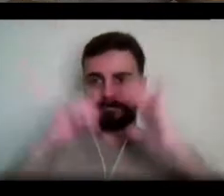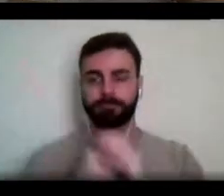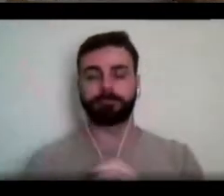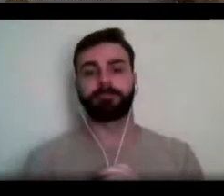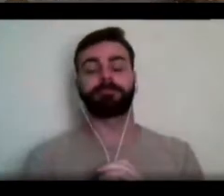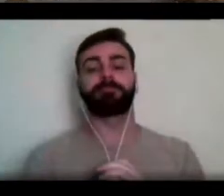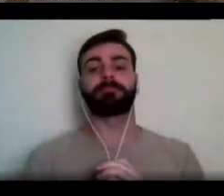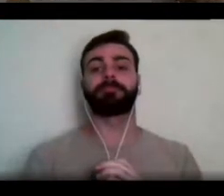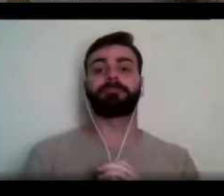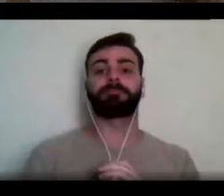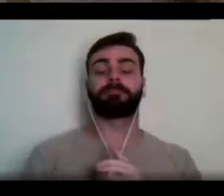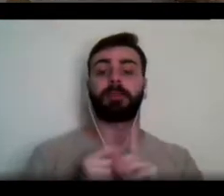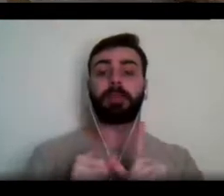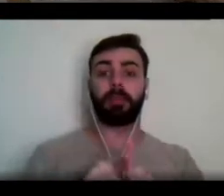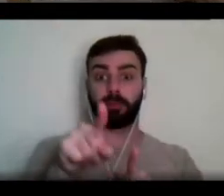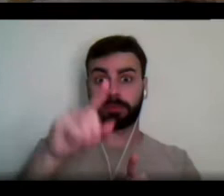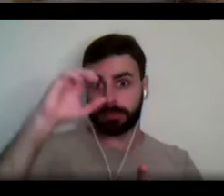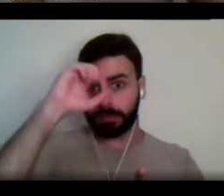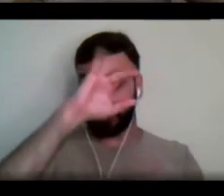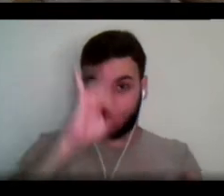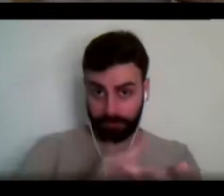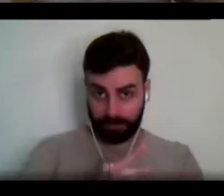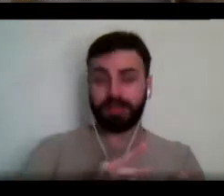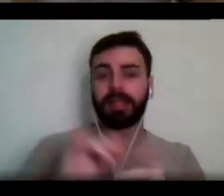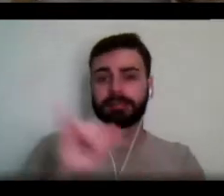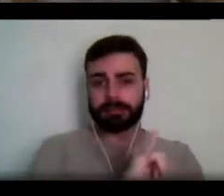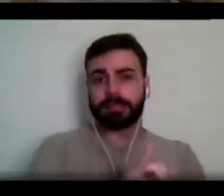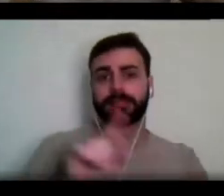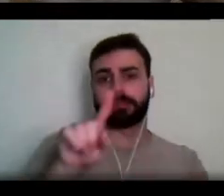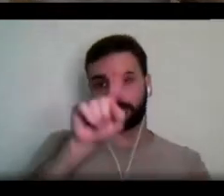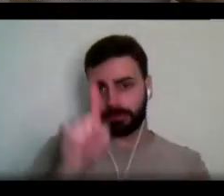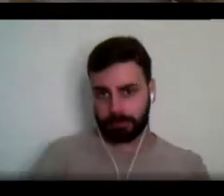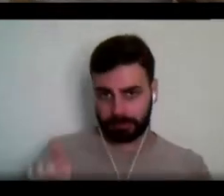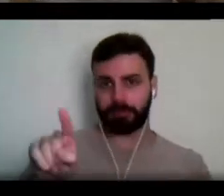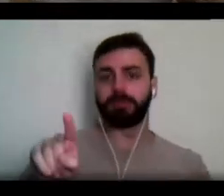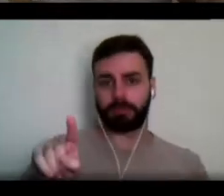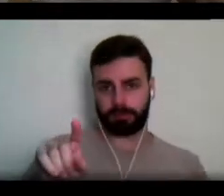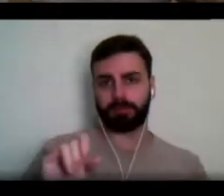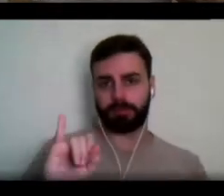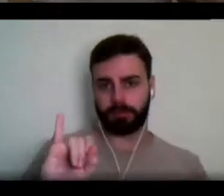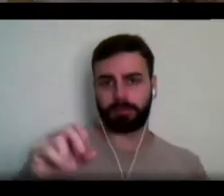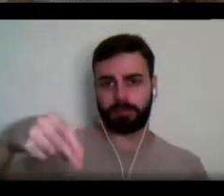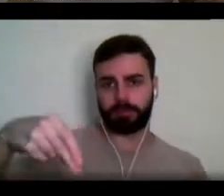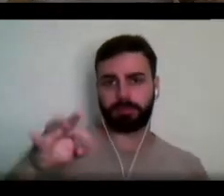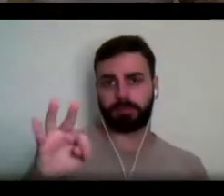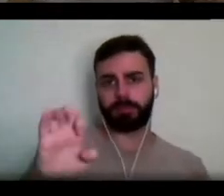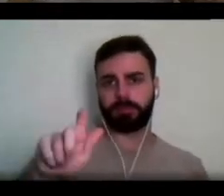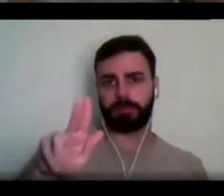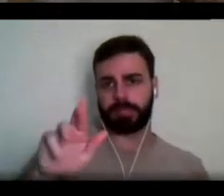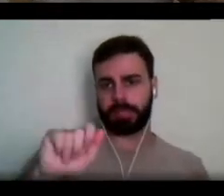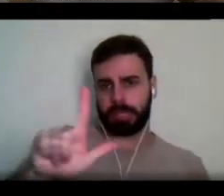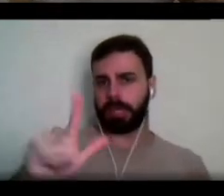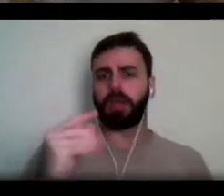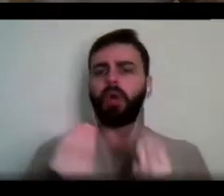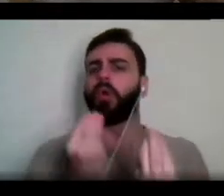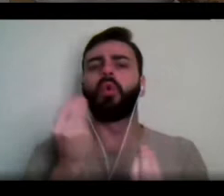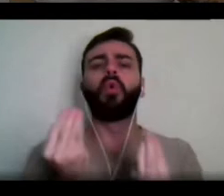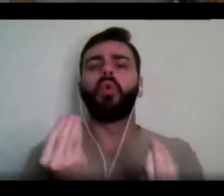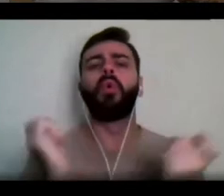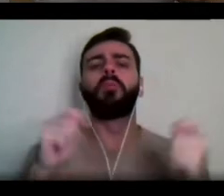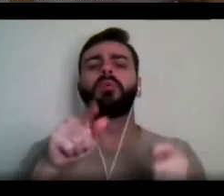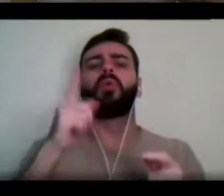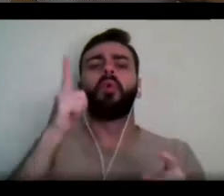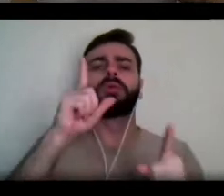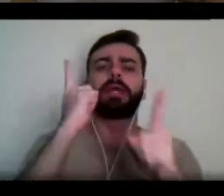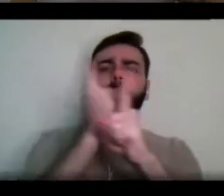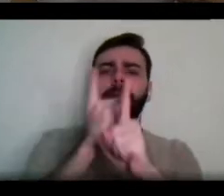ó, quando você aprender a integrar, né? Como é que você chega nessas equações